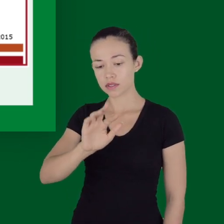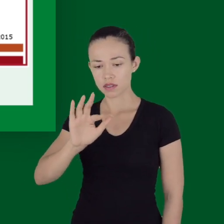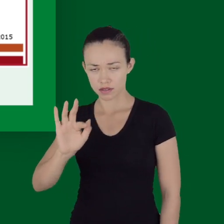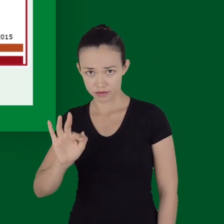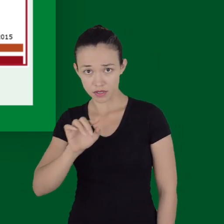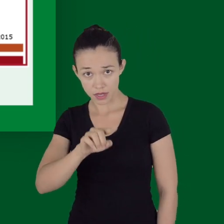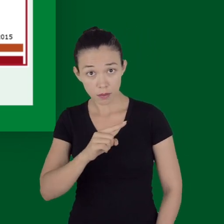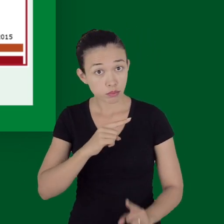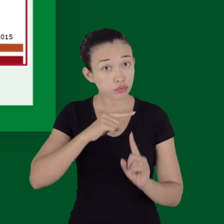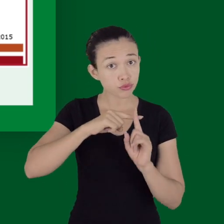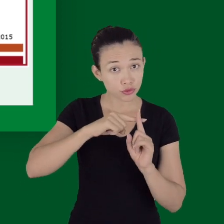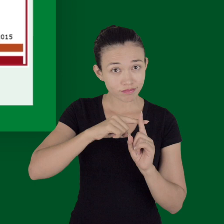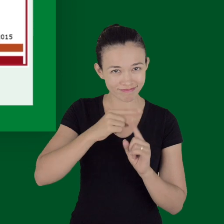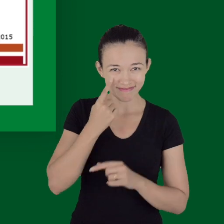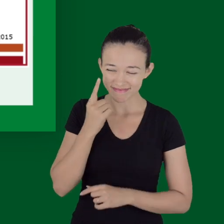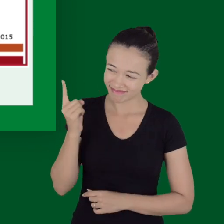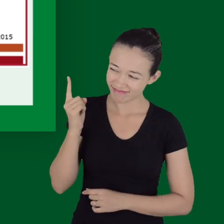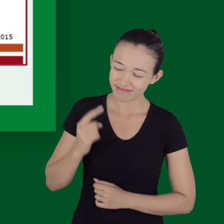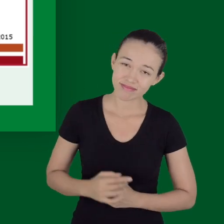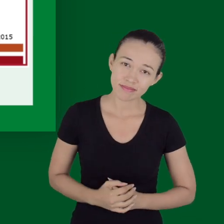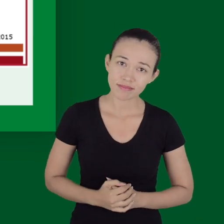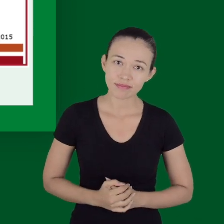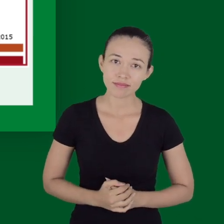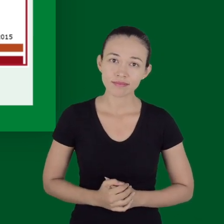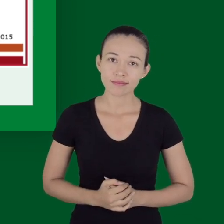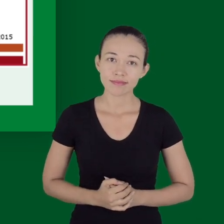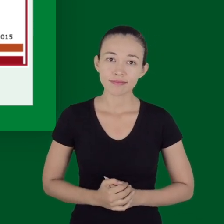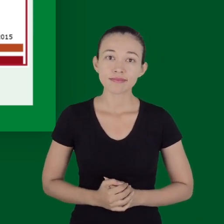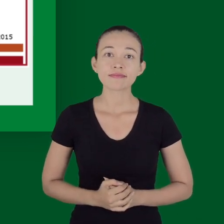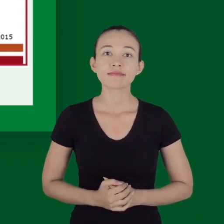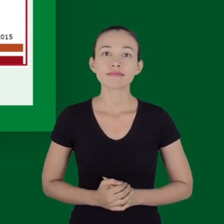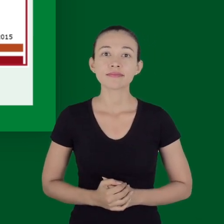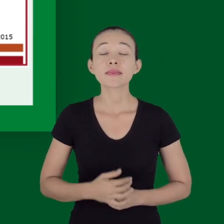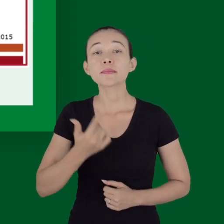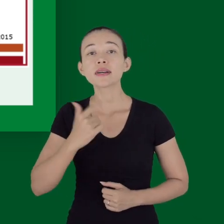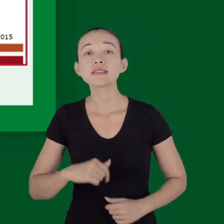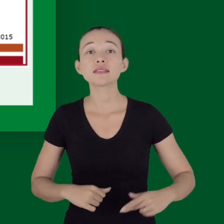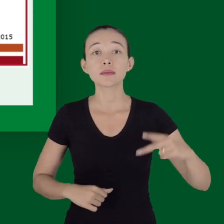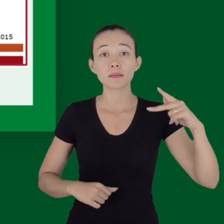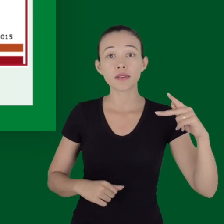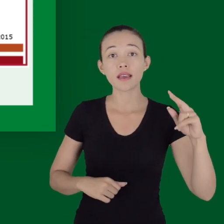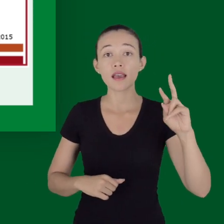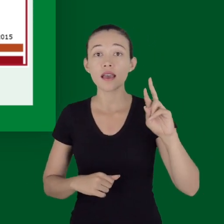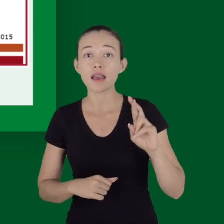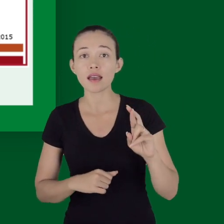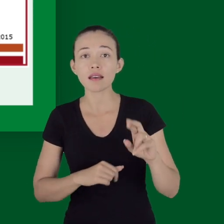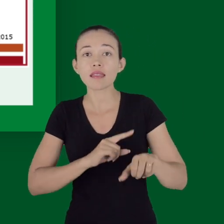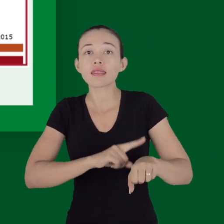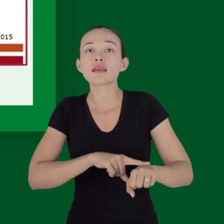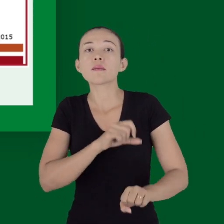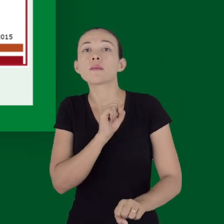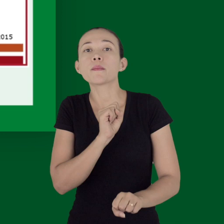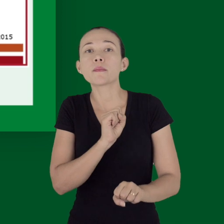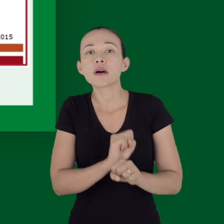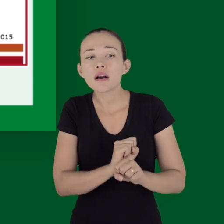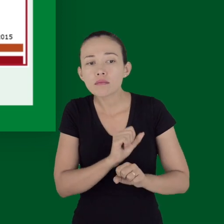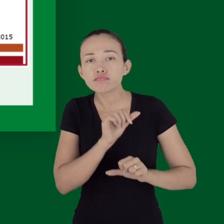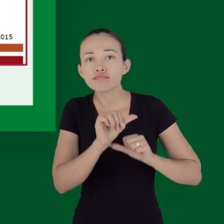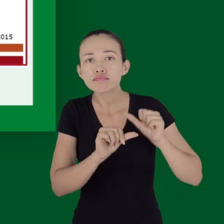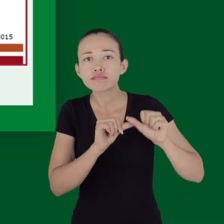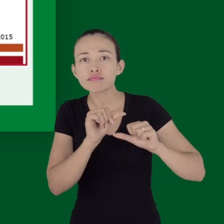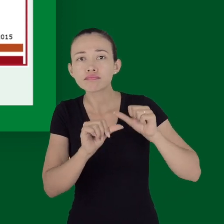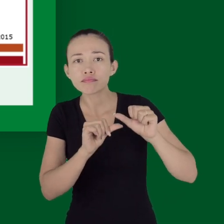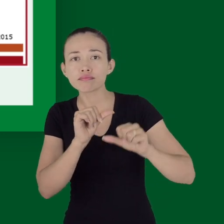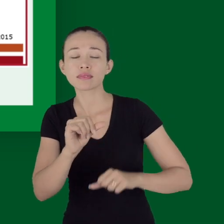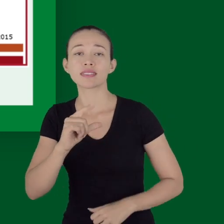a representação do AVF, mas a gente dá pra ver aqui que ela é positiva. O intervalo PR, a gente consegue